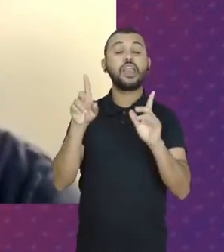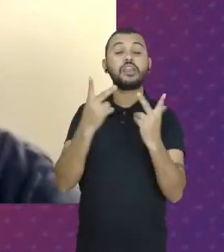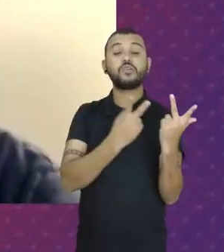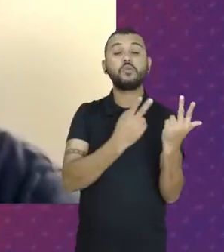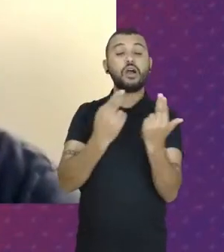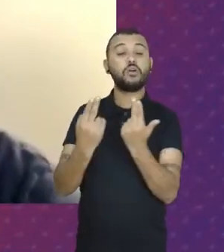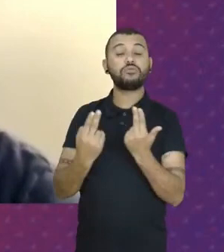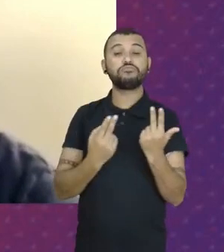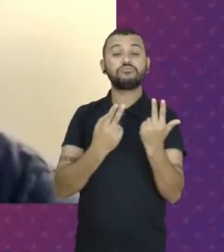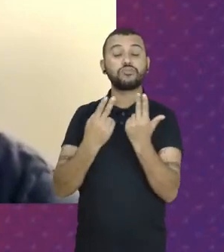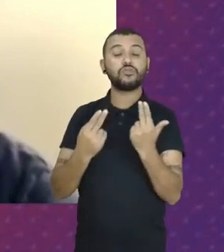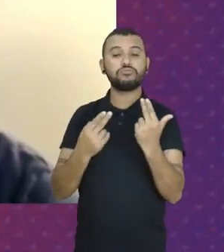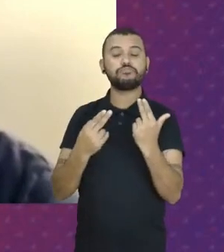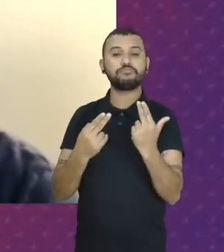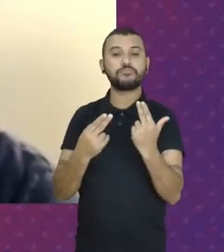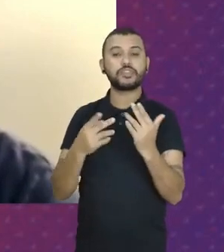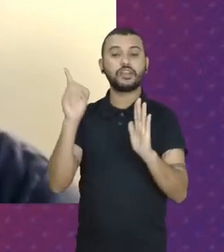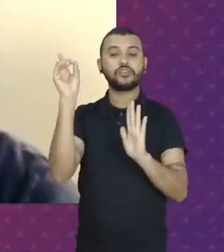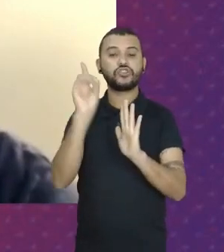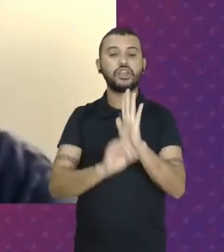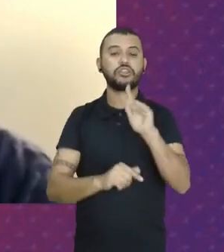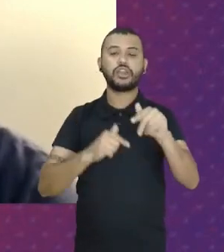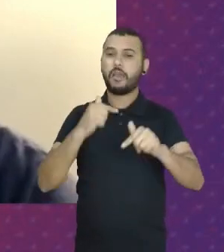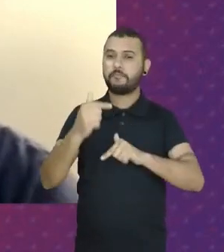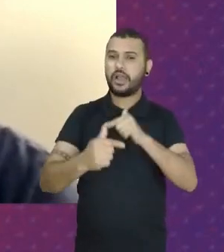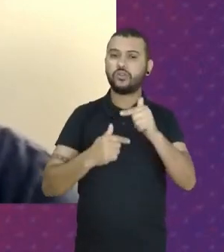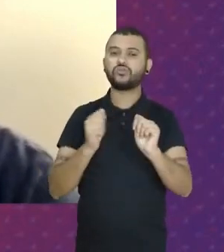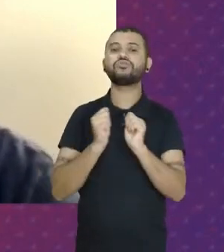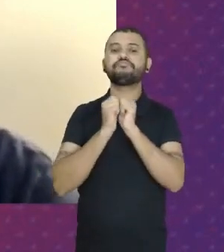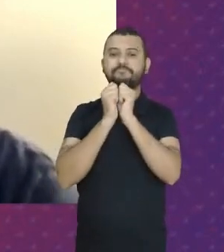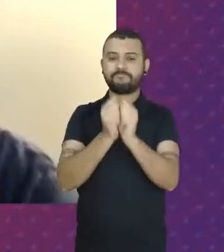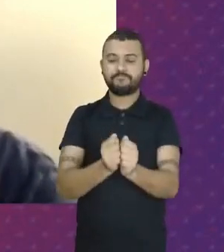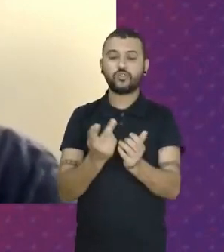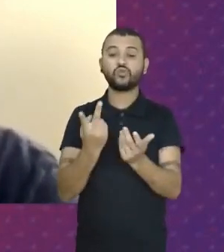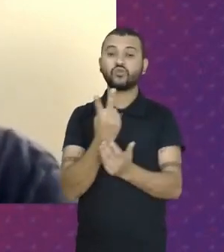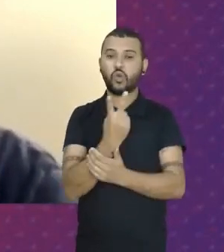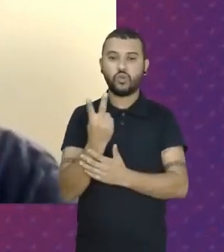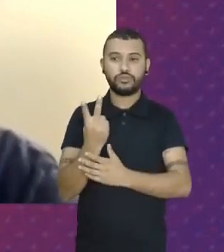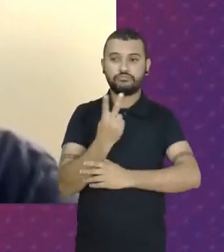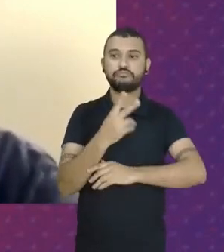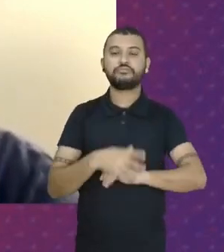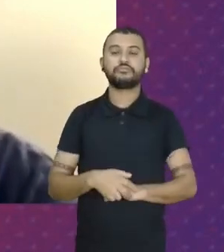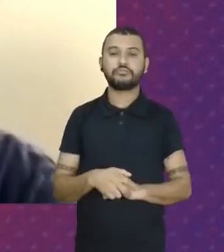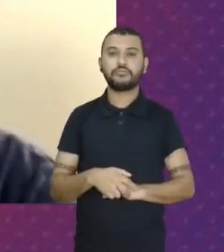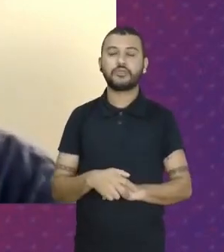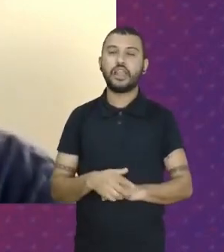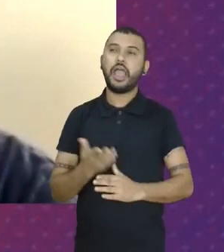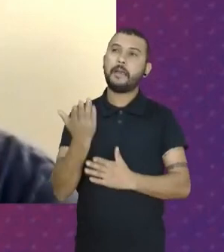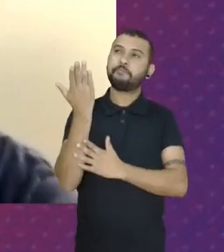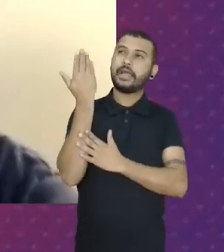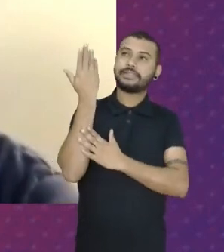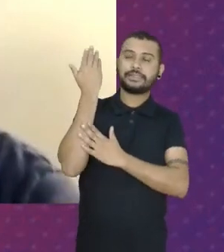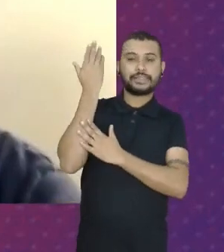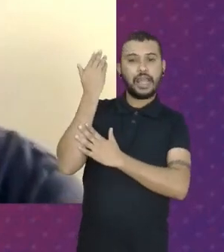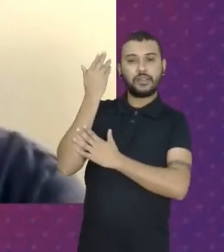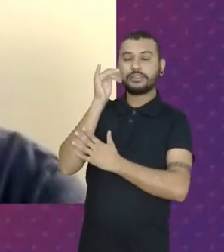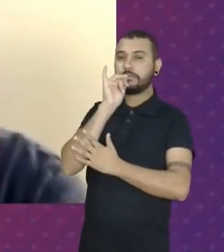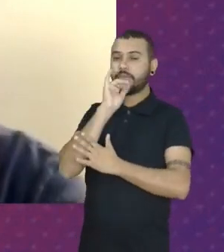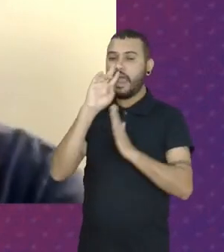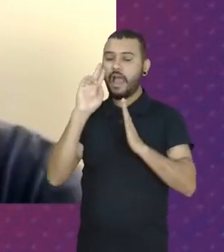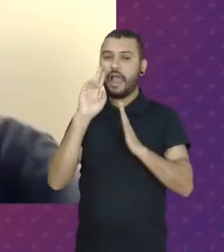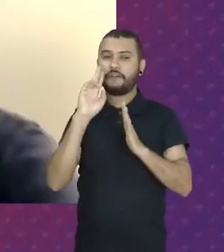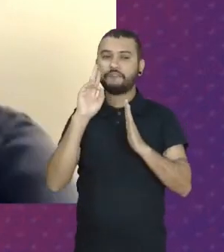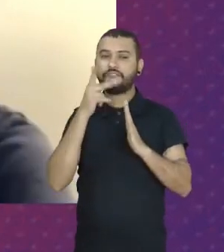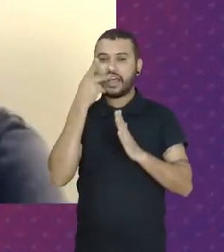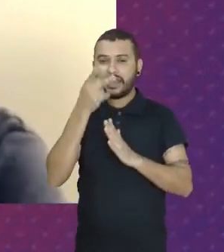direito ao trabalho, né? Também tem um antecedente, né? Antes da afirmação do